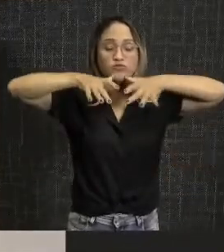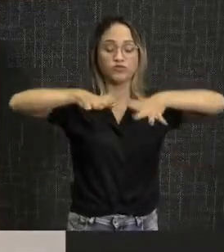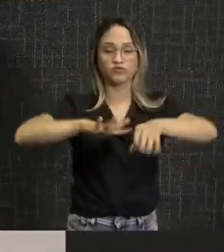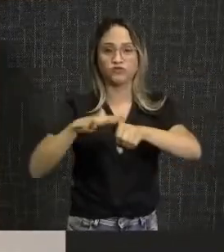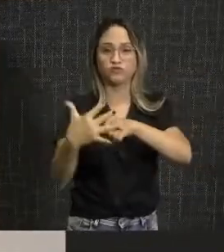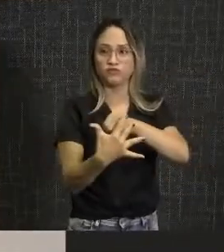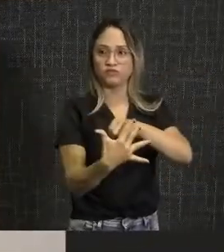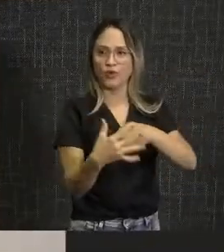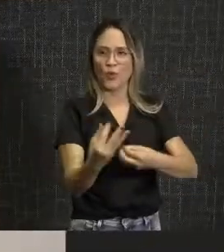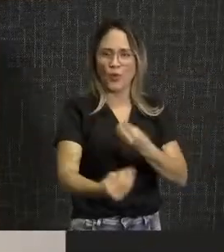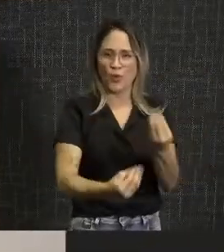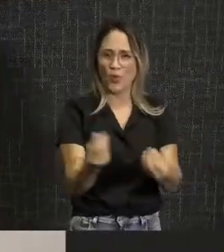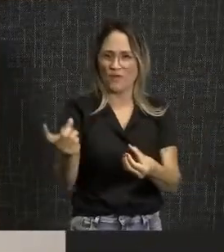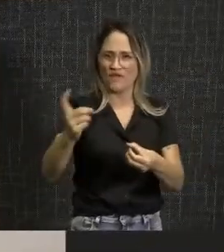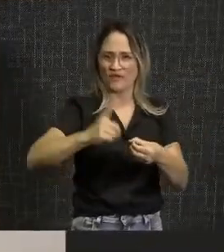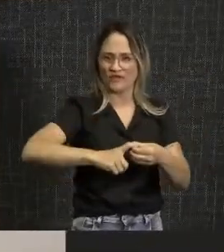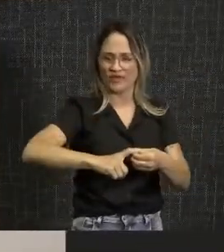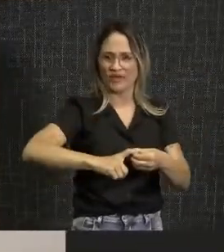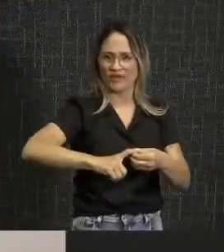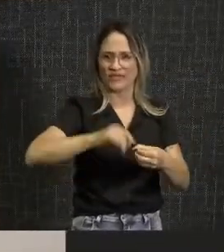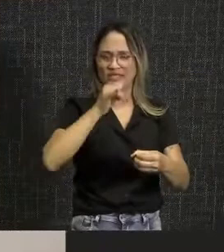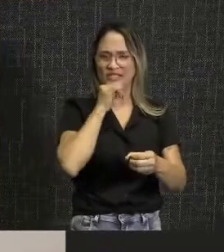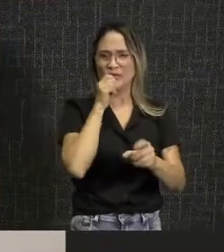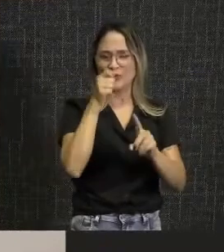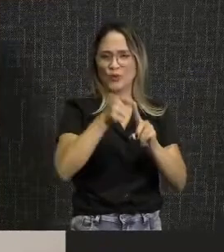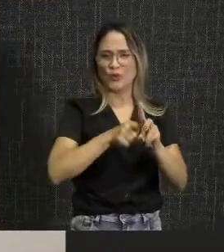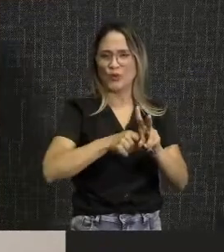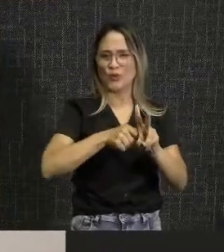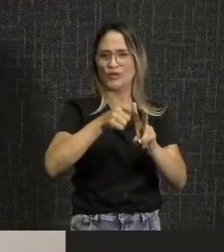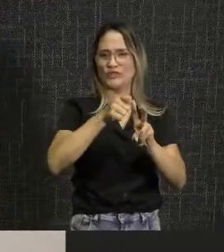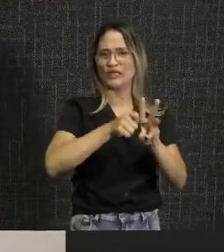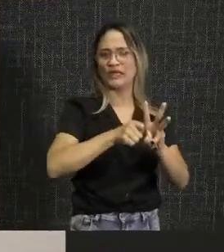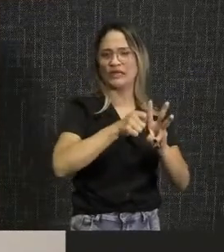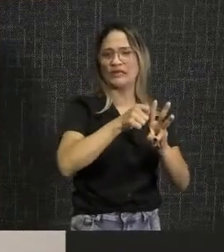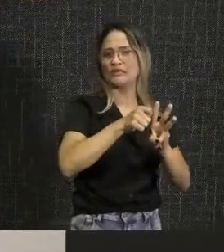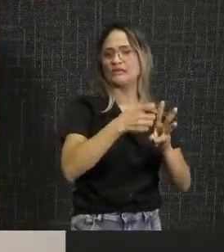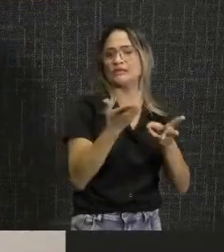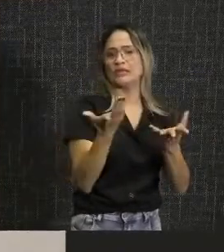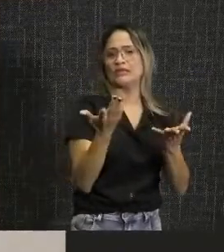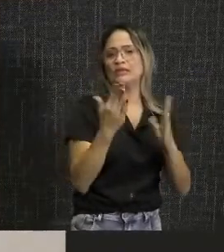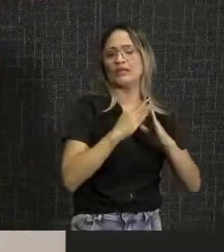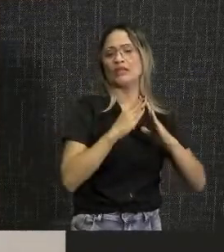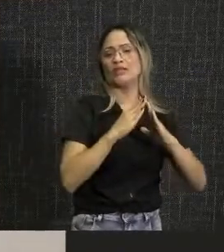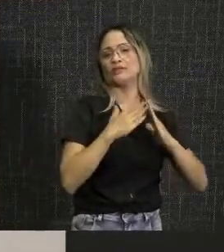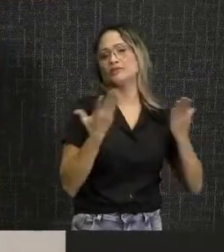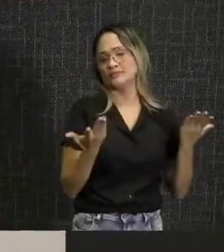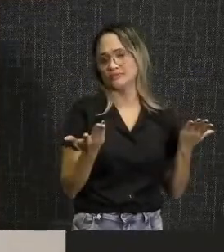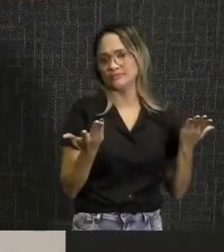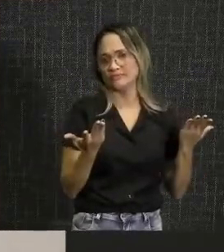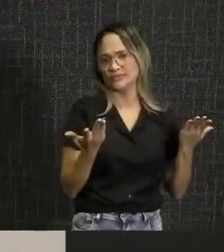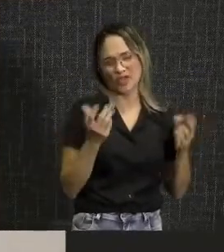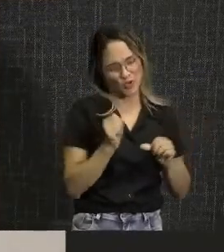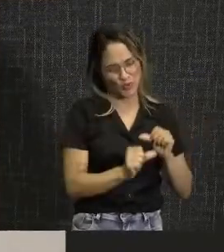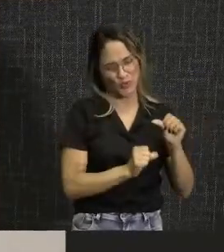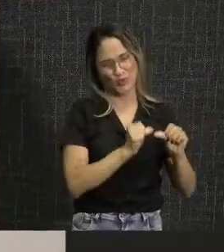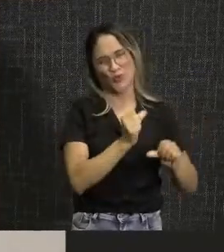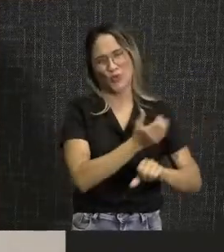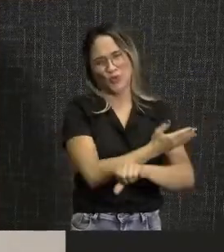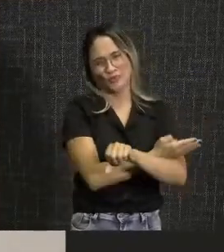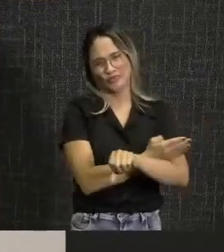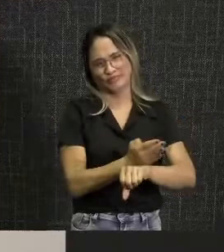ali 2, 3 meses dentro de casa? Será que isso não fez ele mudar de